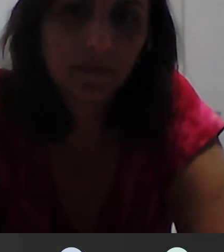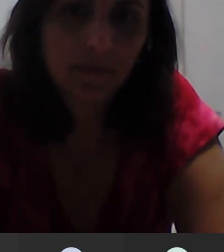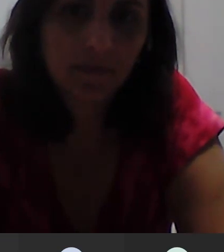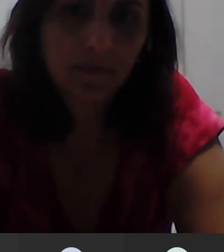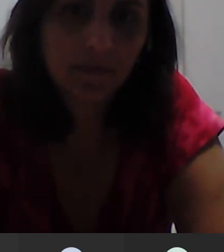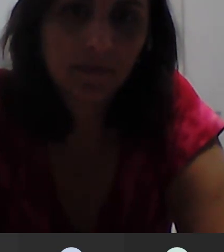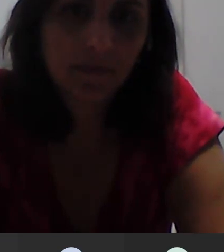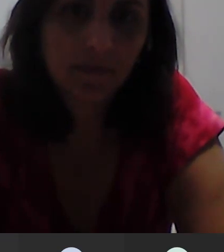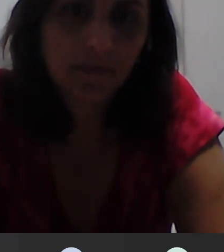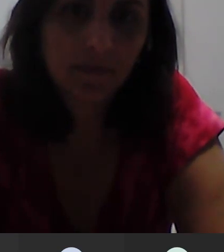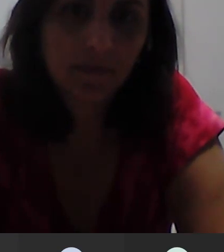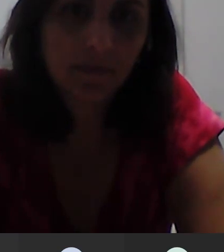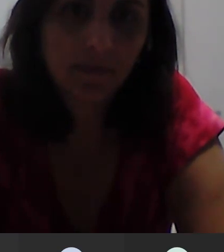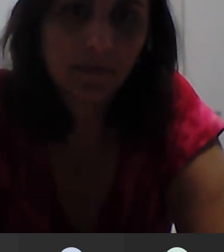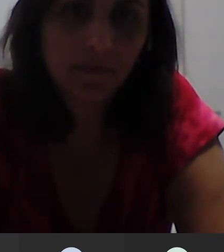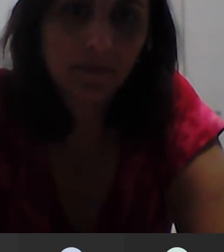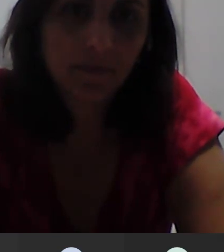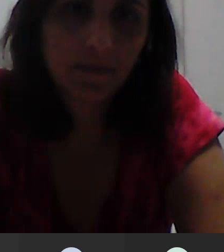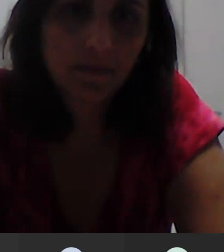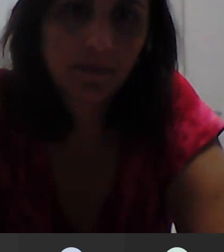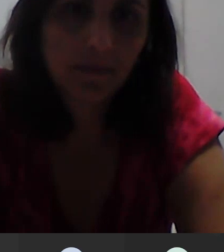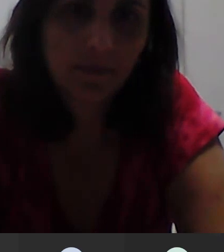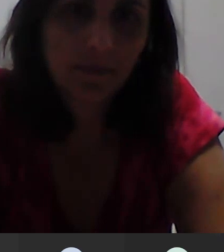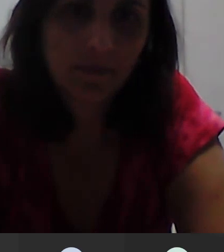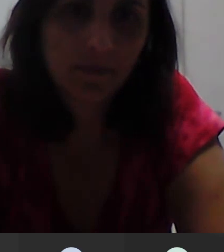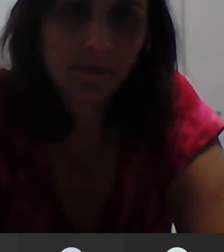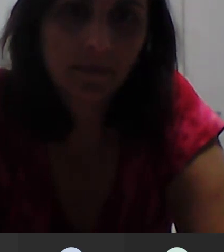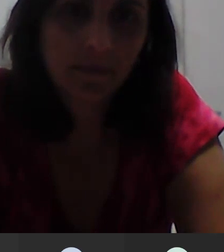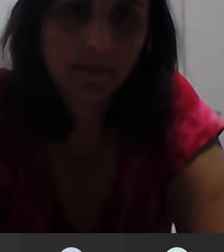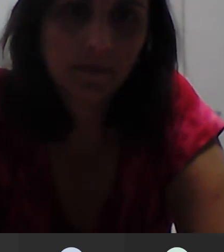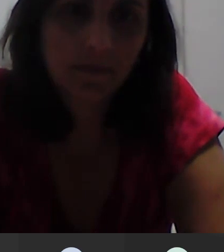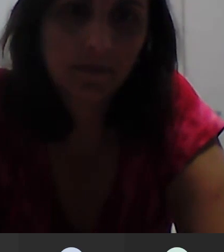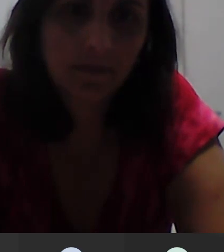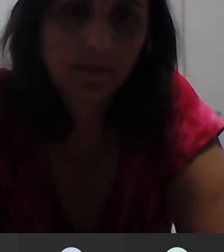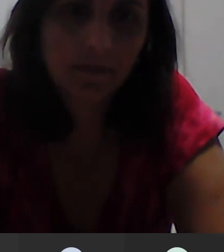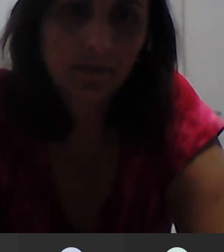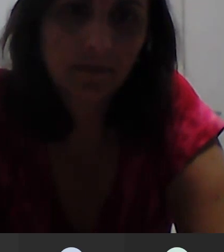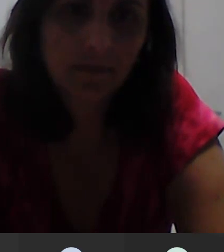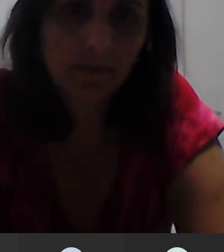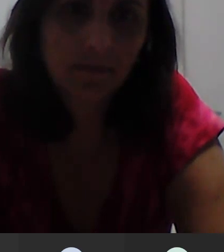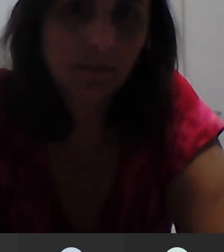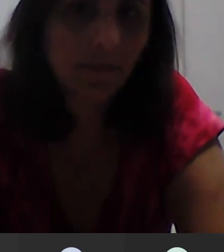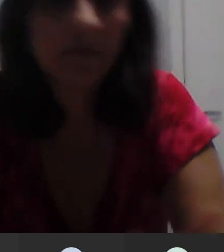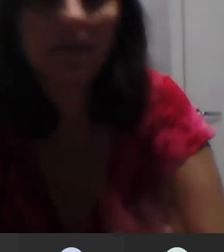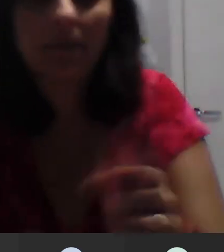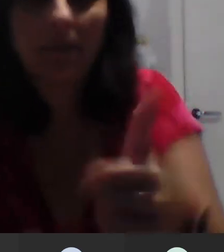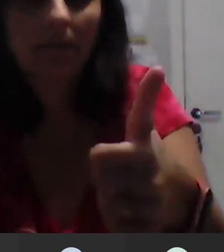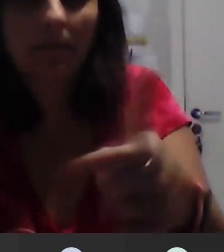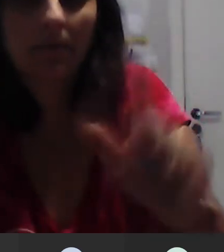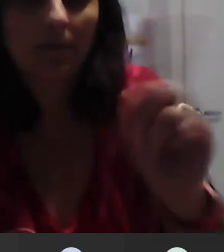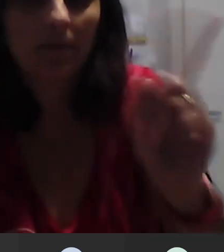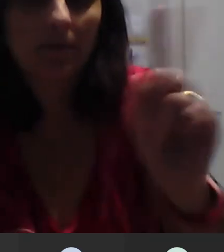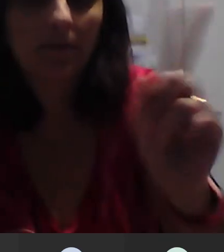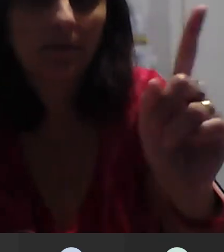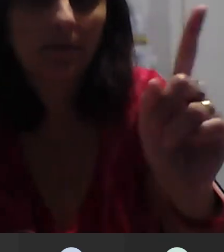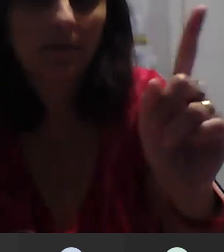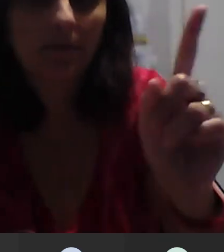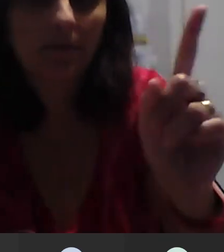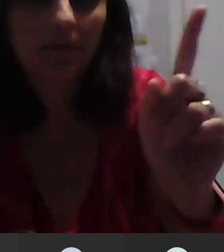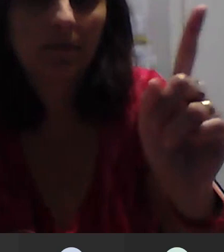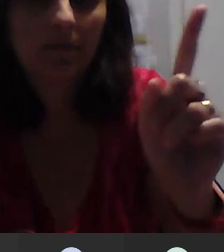Gente, os áudios de vocês estão falhando demais. Eu não estou entendendo. É só eu que não estou entendendo? Não, ontem